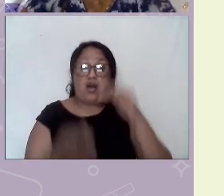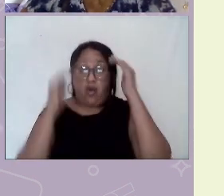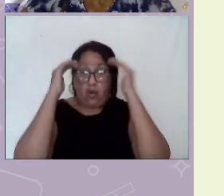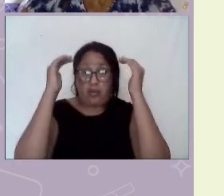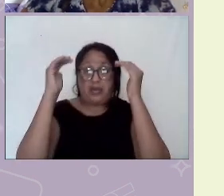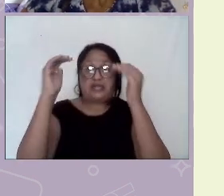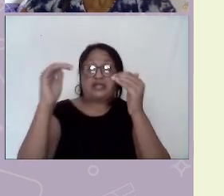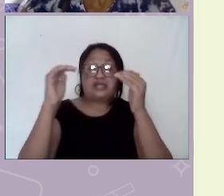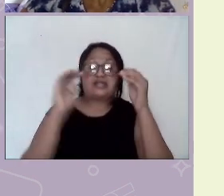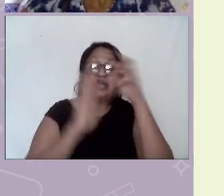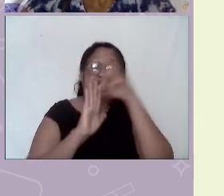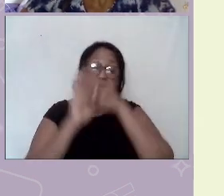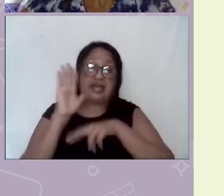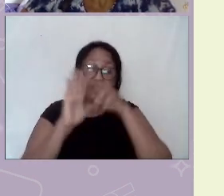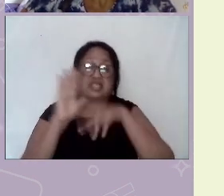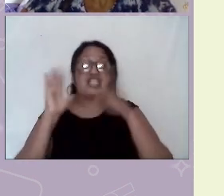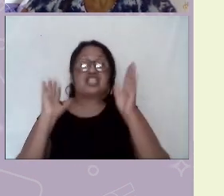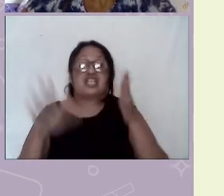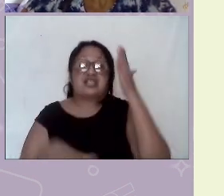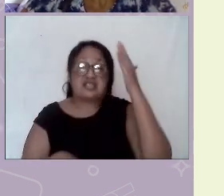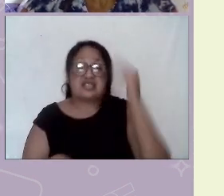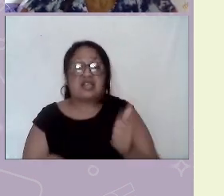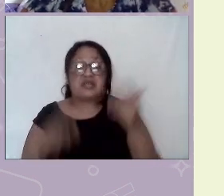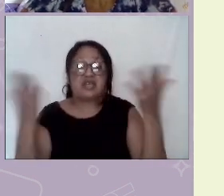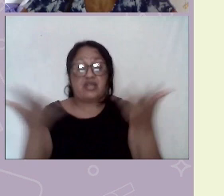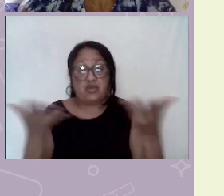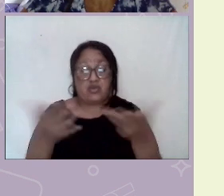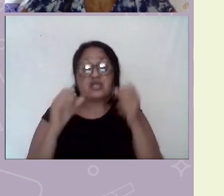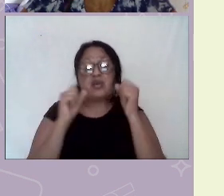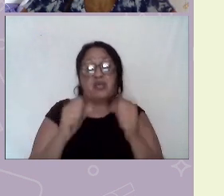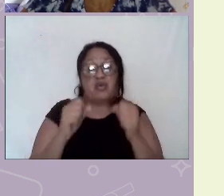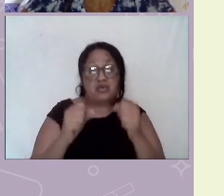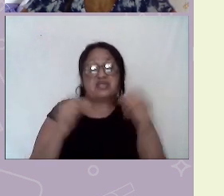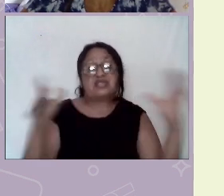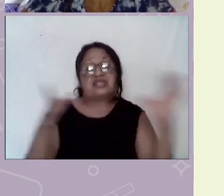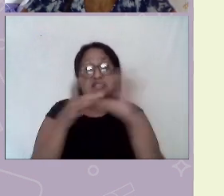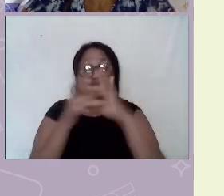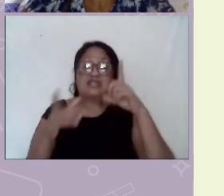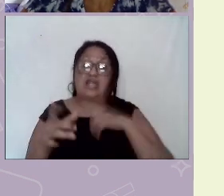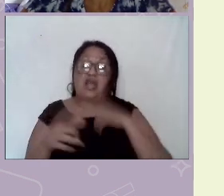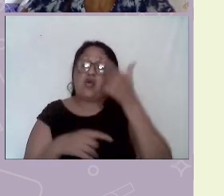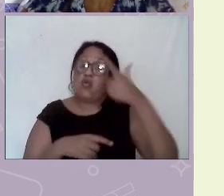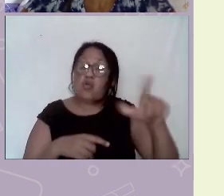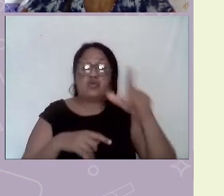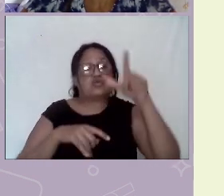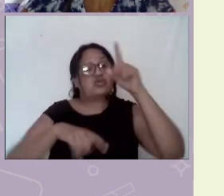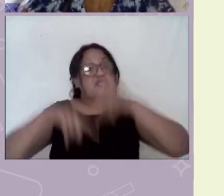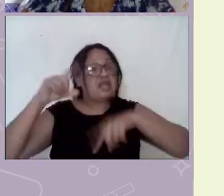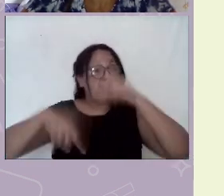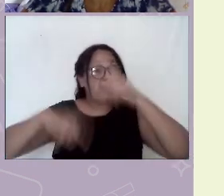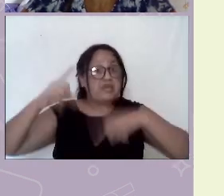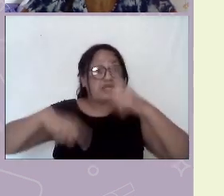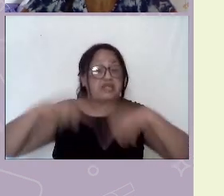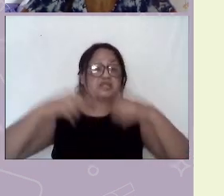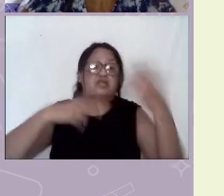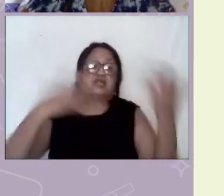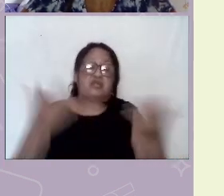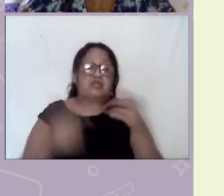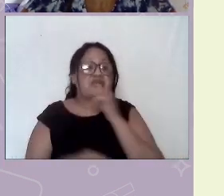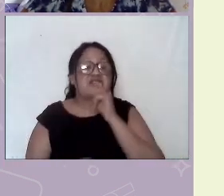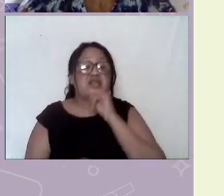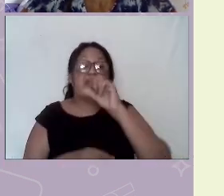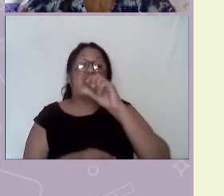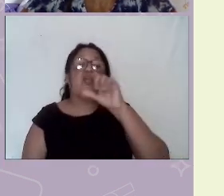mas já sabe-se hoje em dia que ele pode formar ligações com outros elementos como por exemplo o flúor o